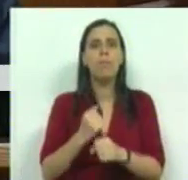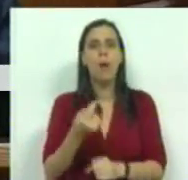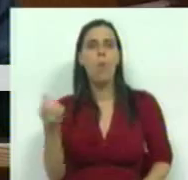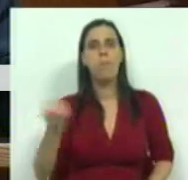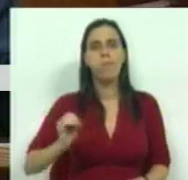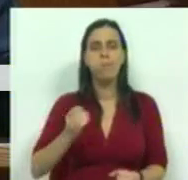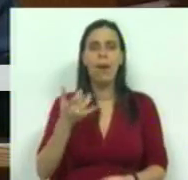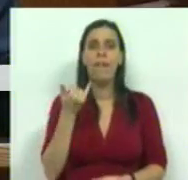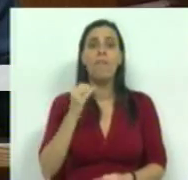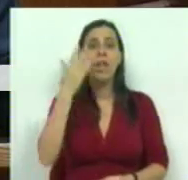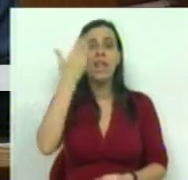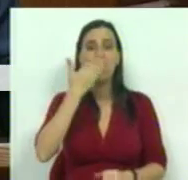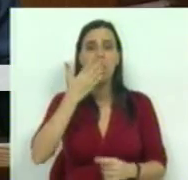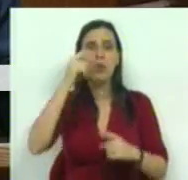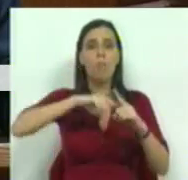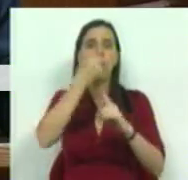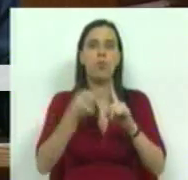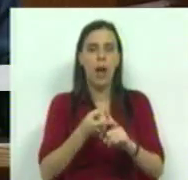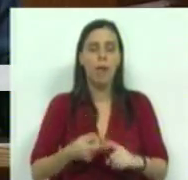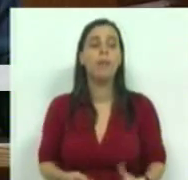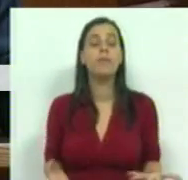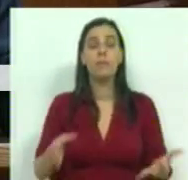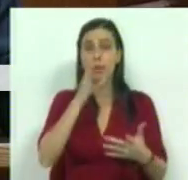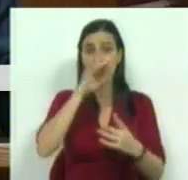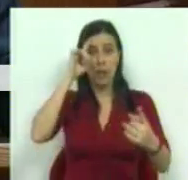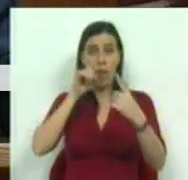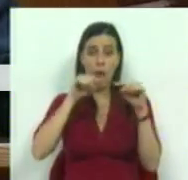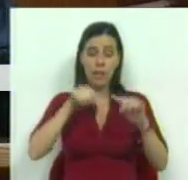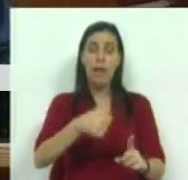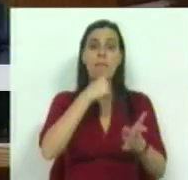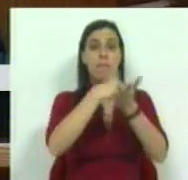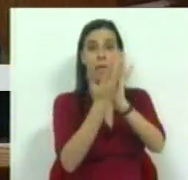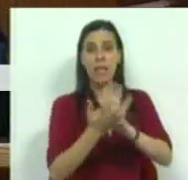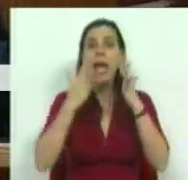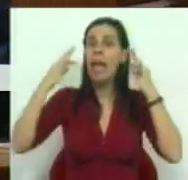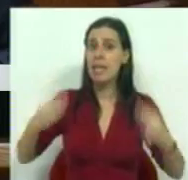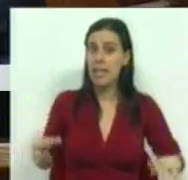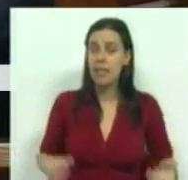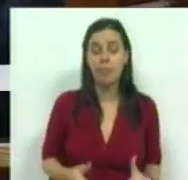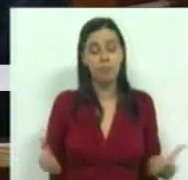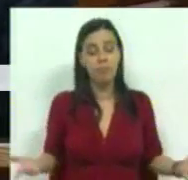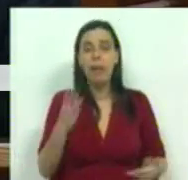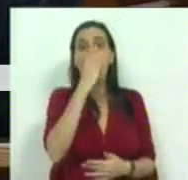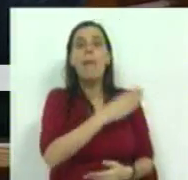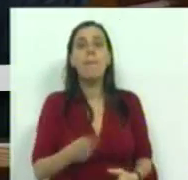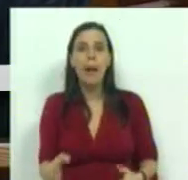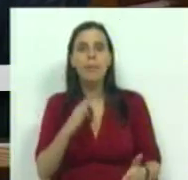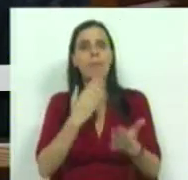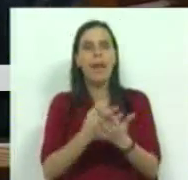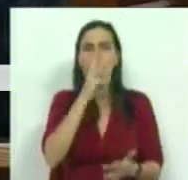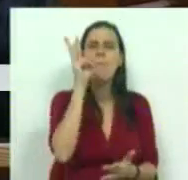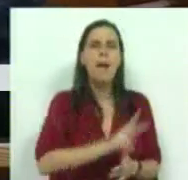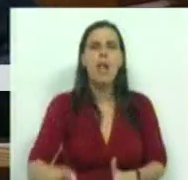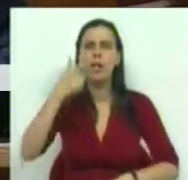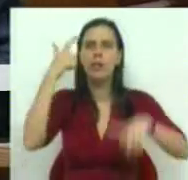gratuitamente mais 20 dias por ano. Se o propósito destas medidas é simples, a sua aplicação vai fazer milhões